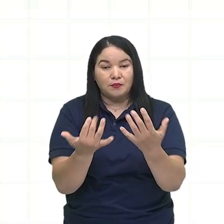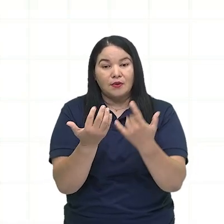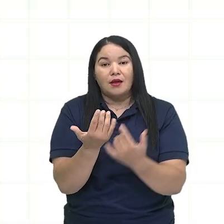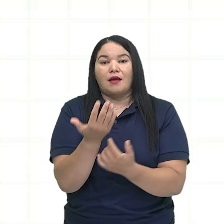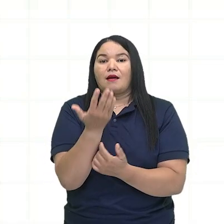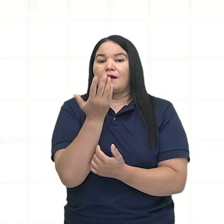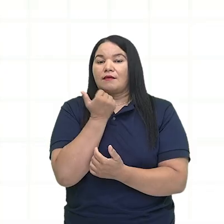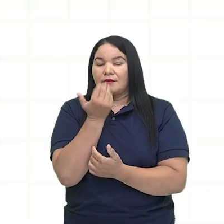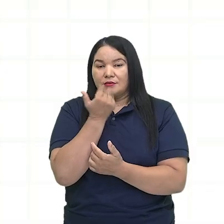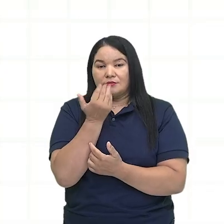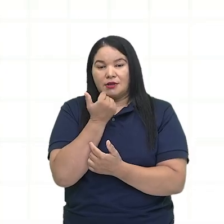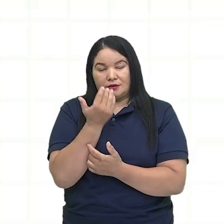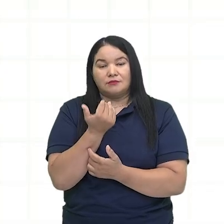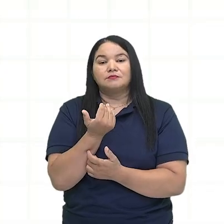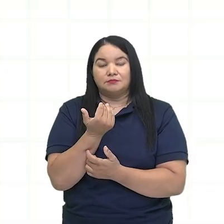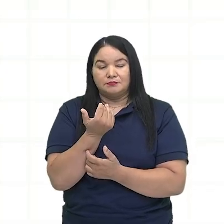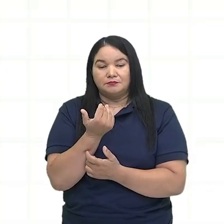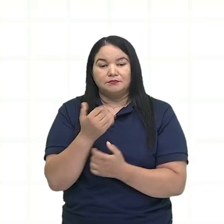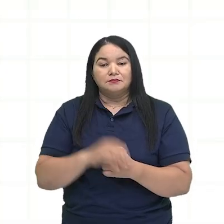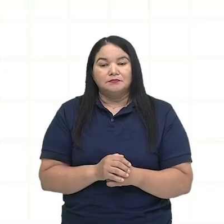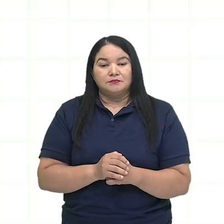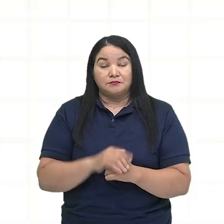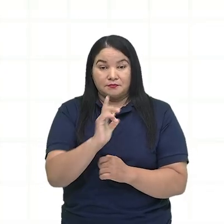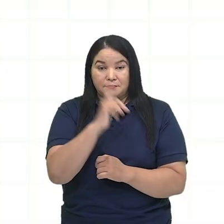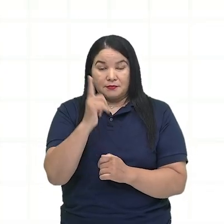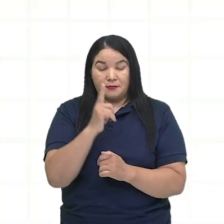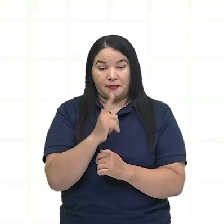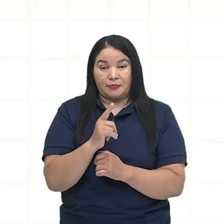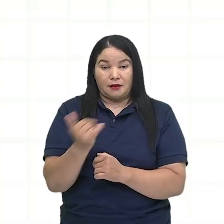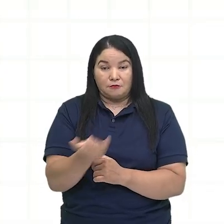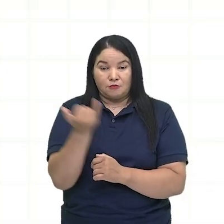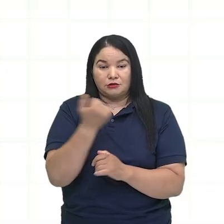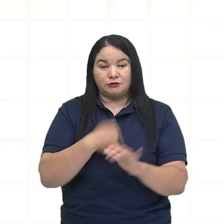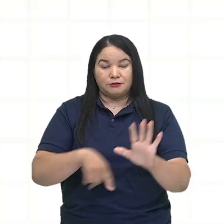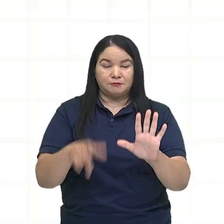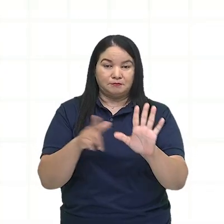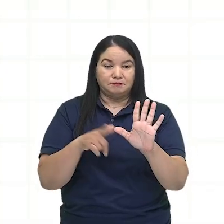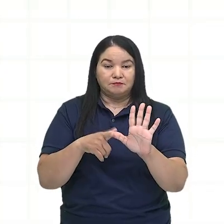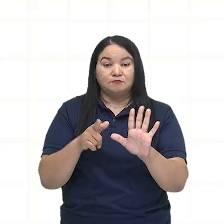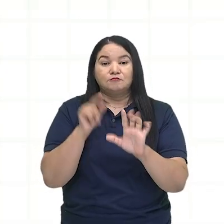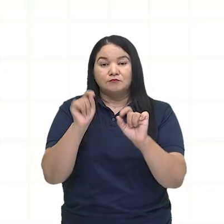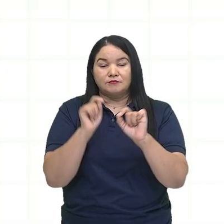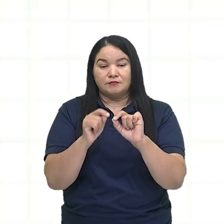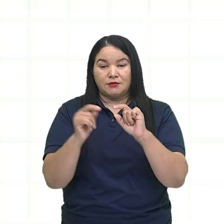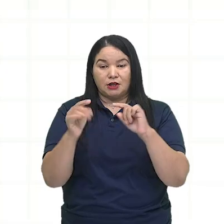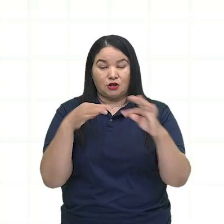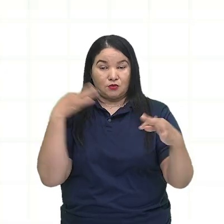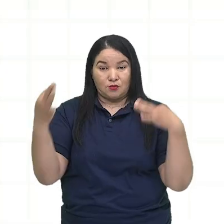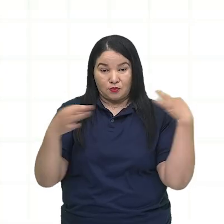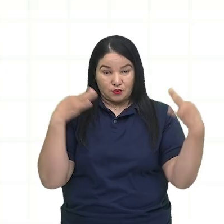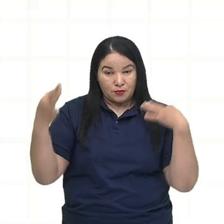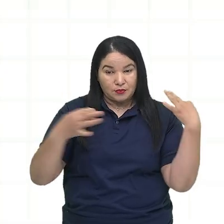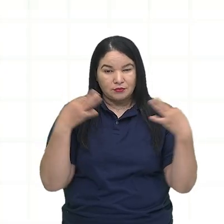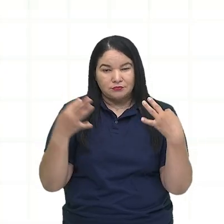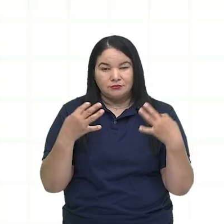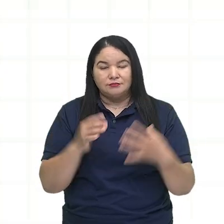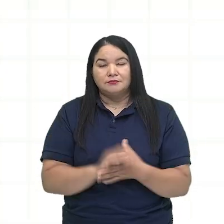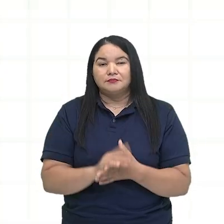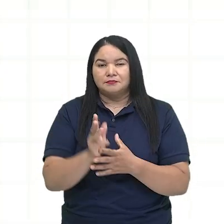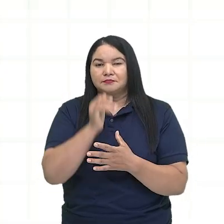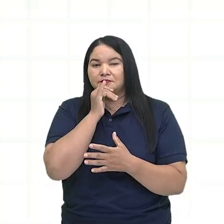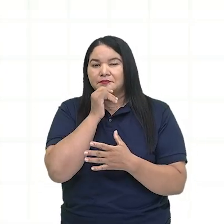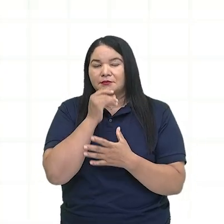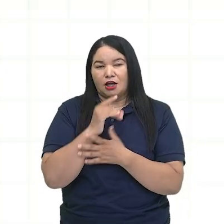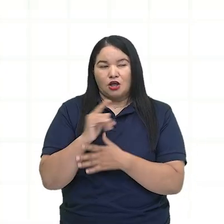estamos falando especificamente. Outra importância para o turismo. Quantos nós já